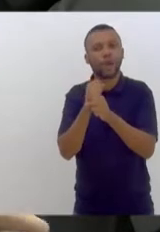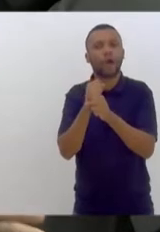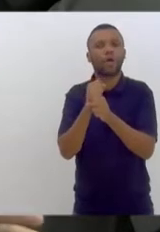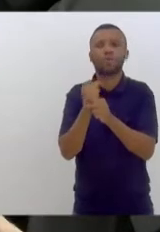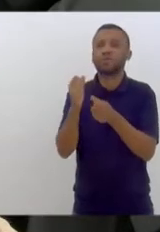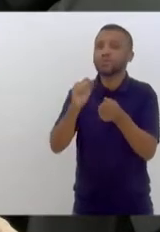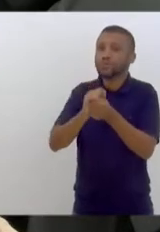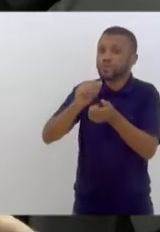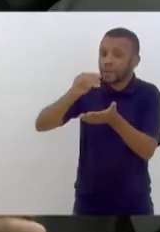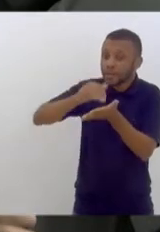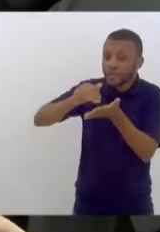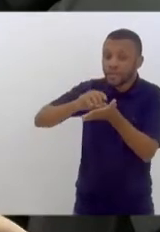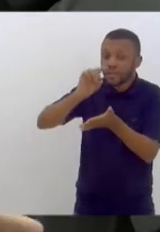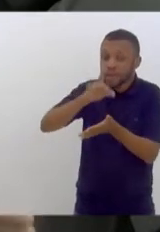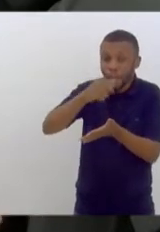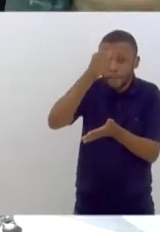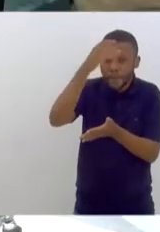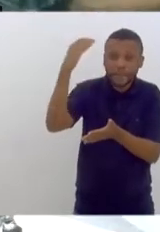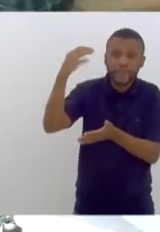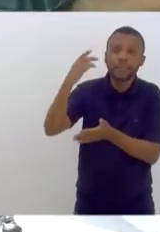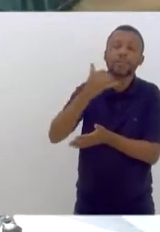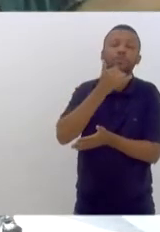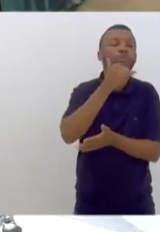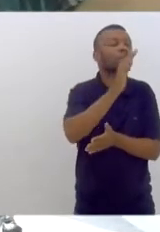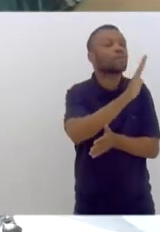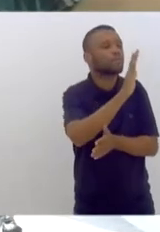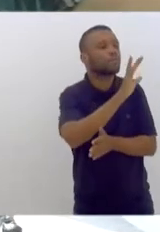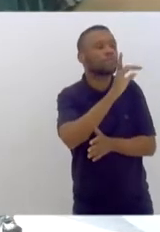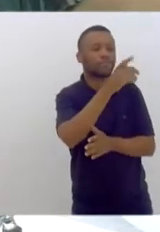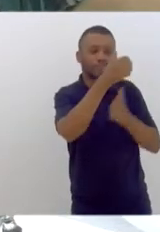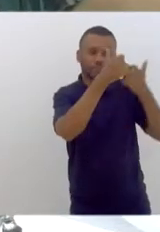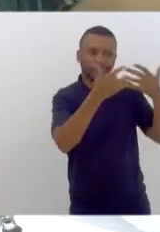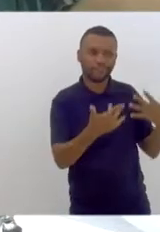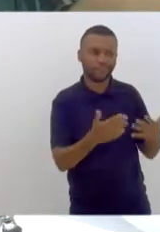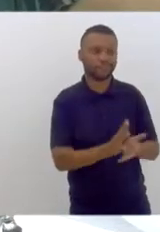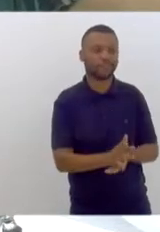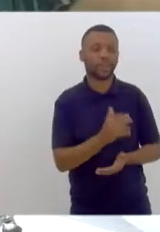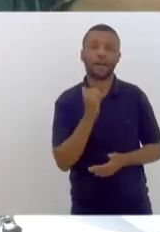para Niterói uma perda de 80 milhões no ano.